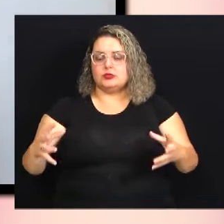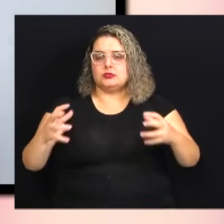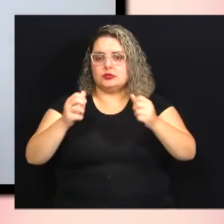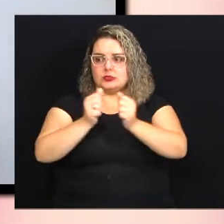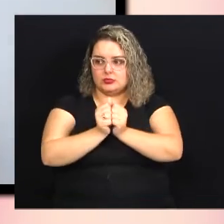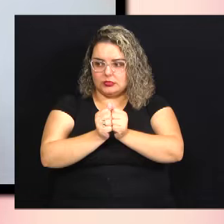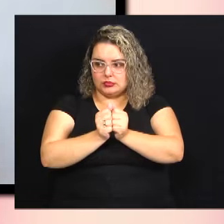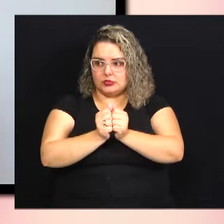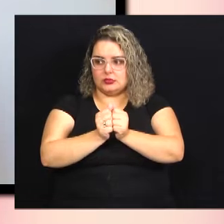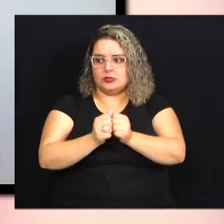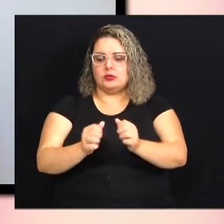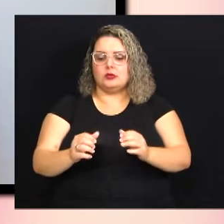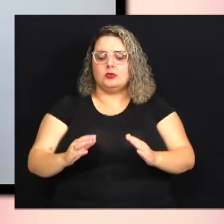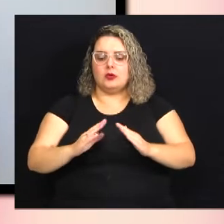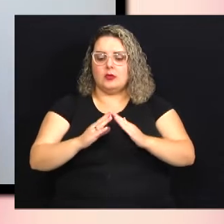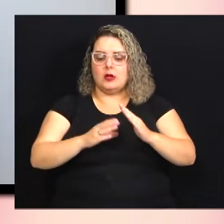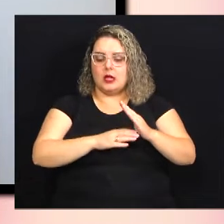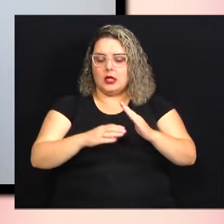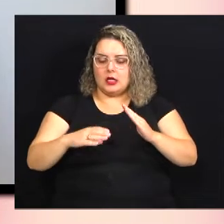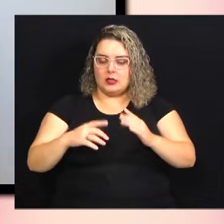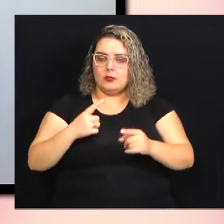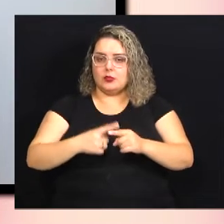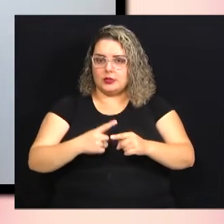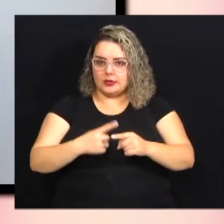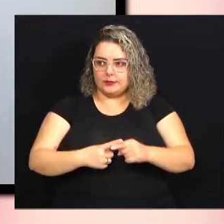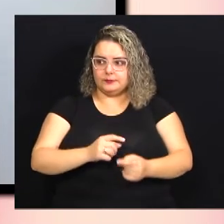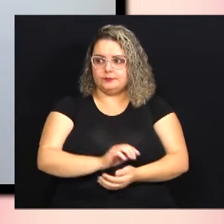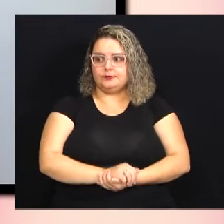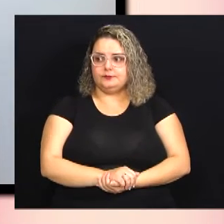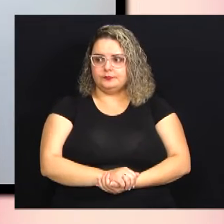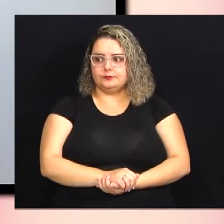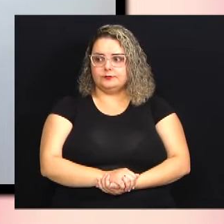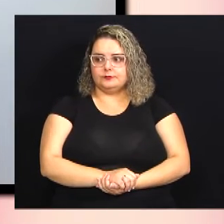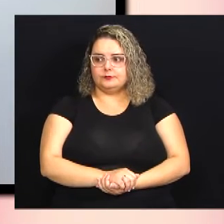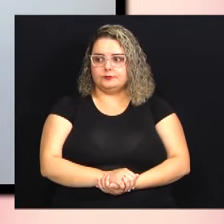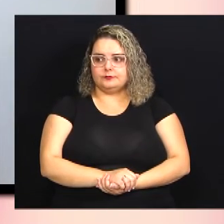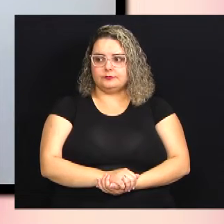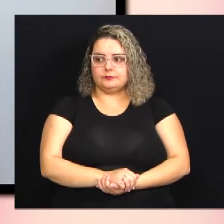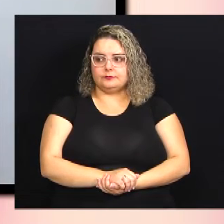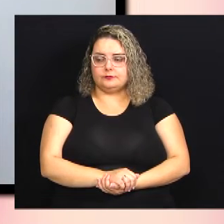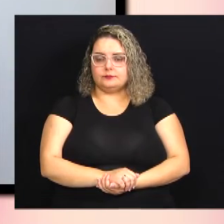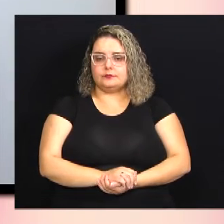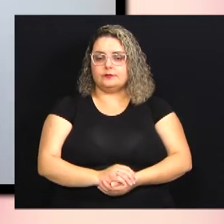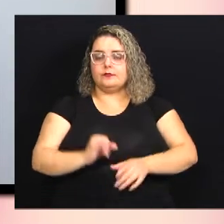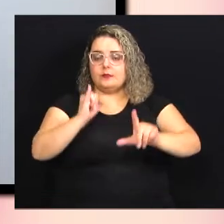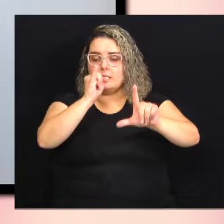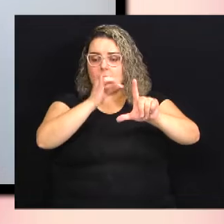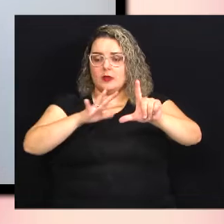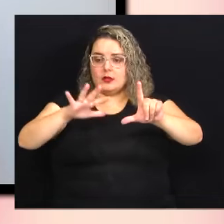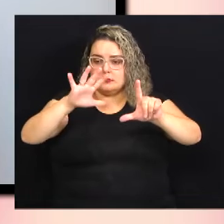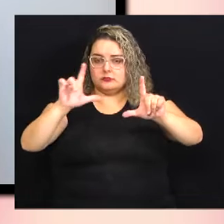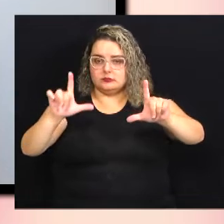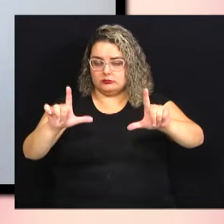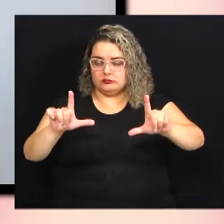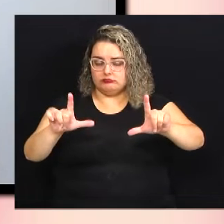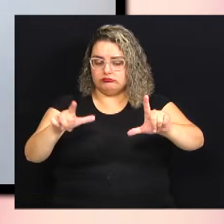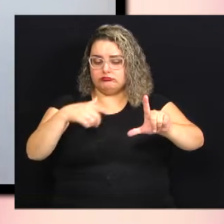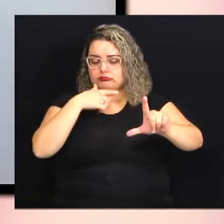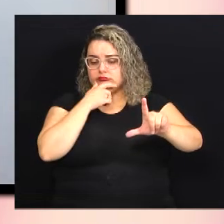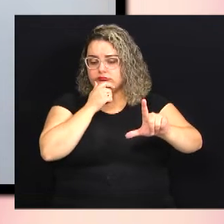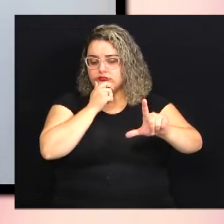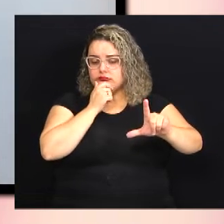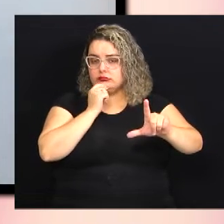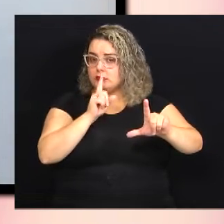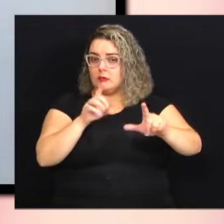com a clínica, porque só olhar um exame de imagem não vai me